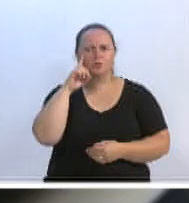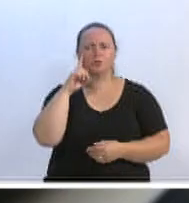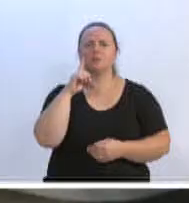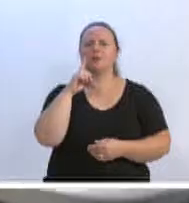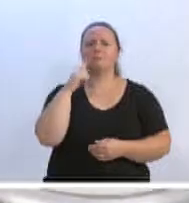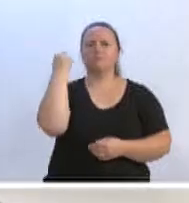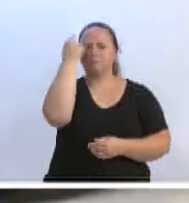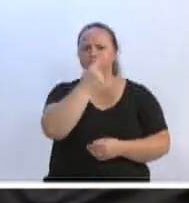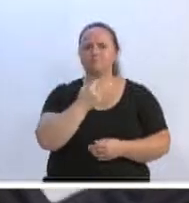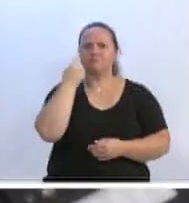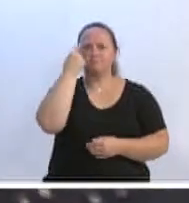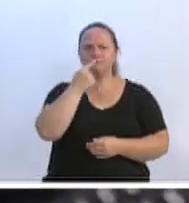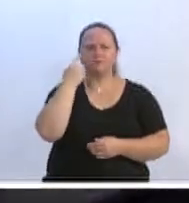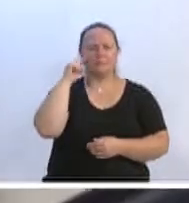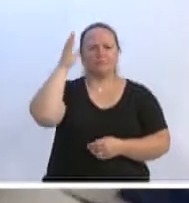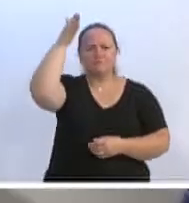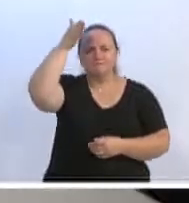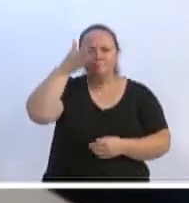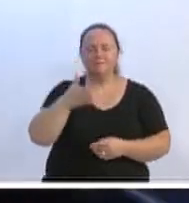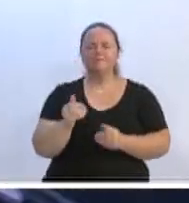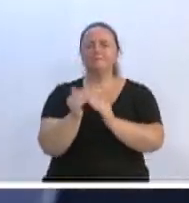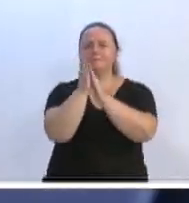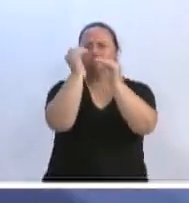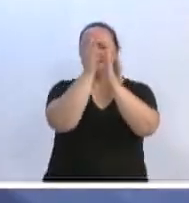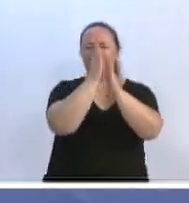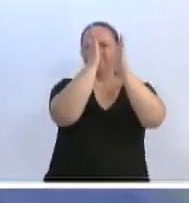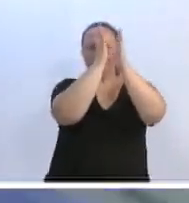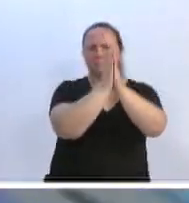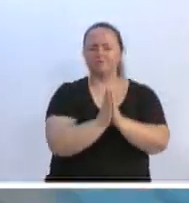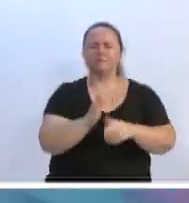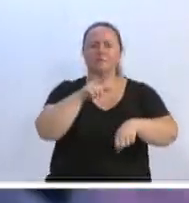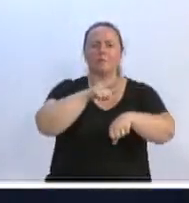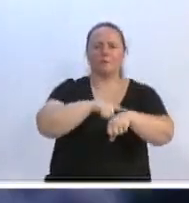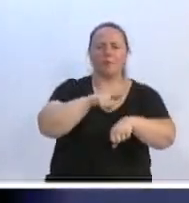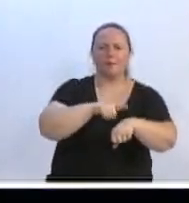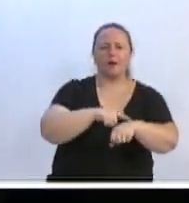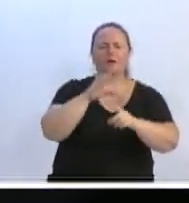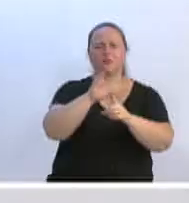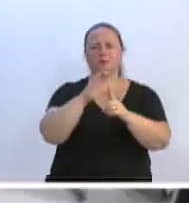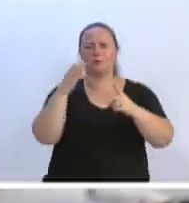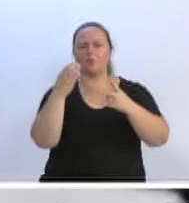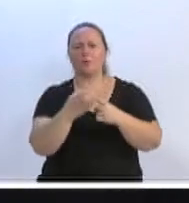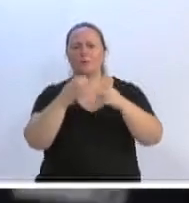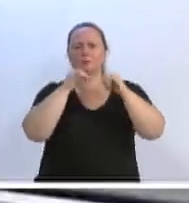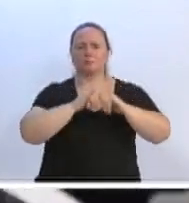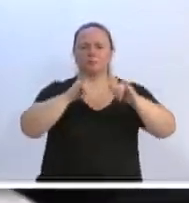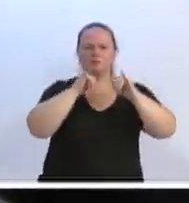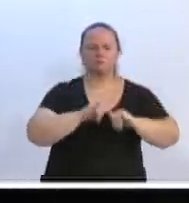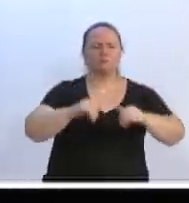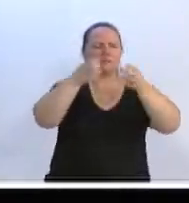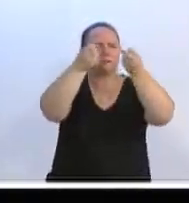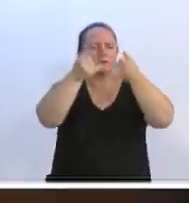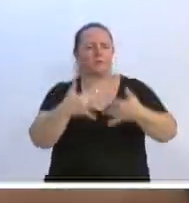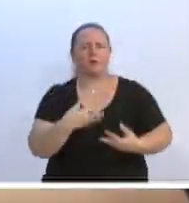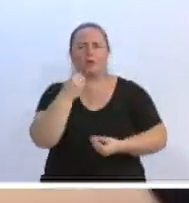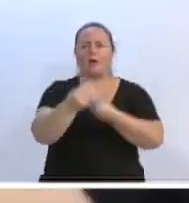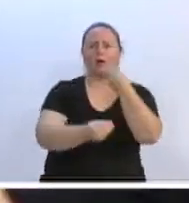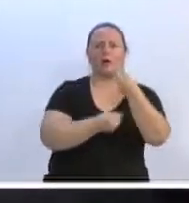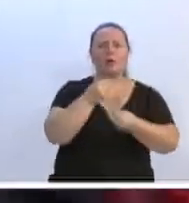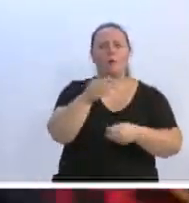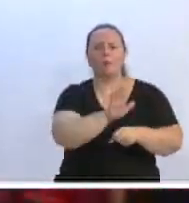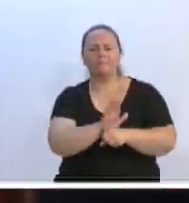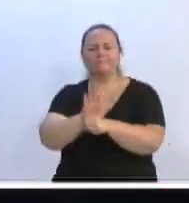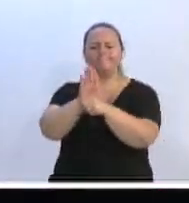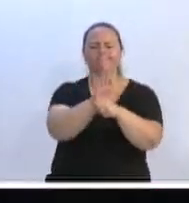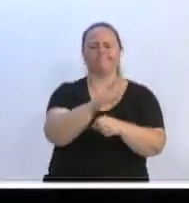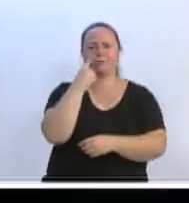os louvores de adoração, cultos, momentos de oração e até campanhas educativas de interesse social.